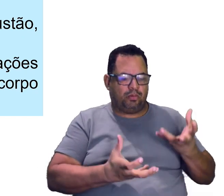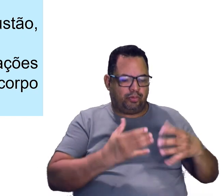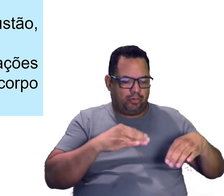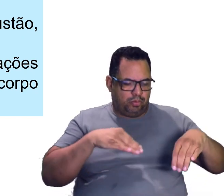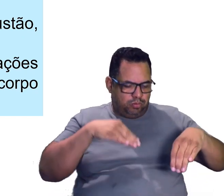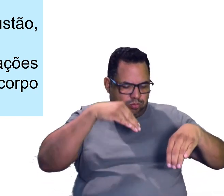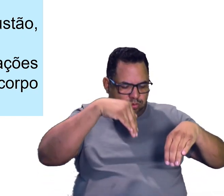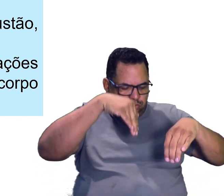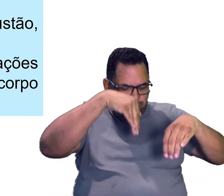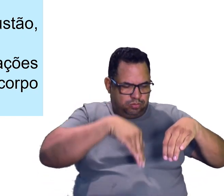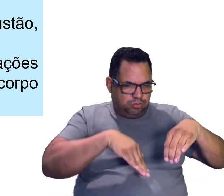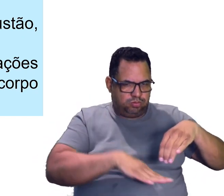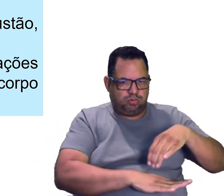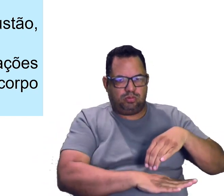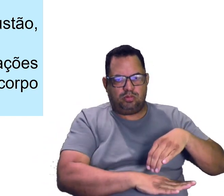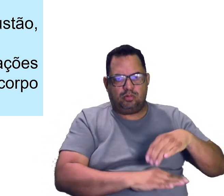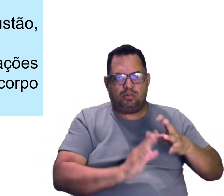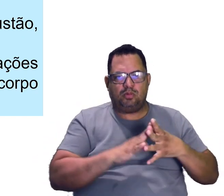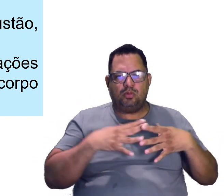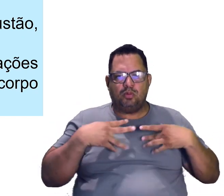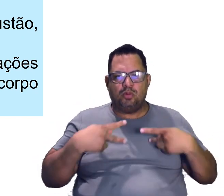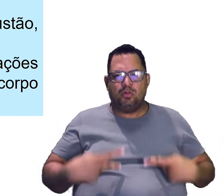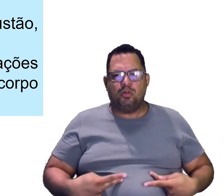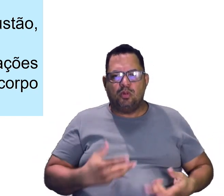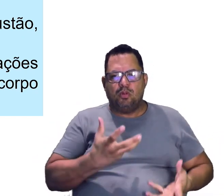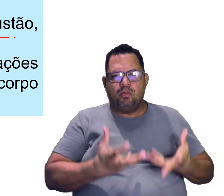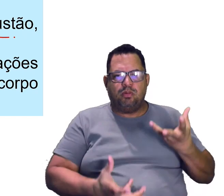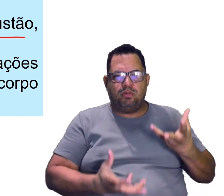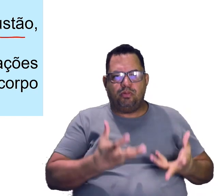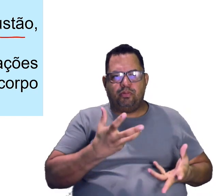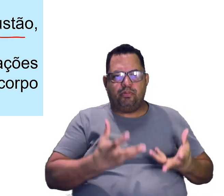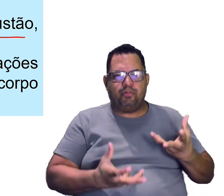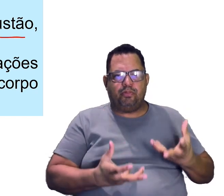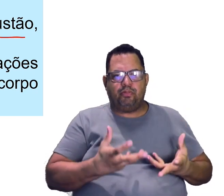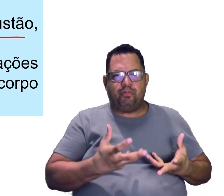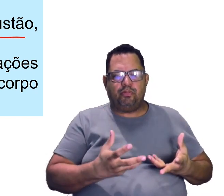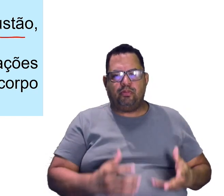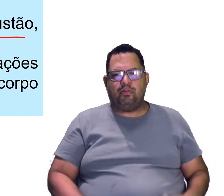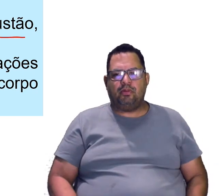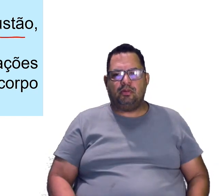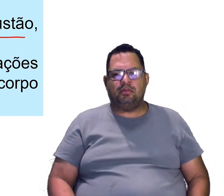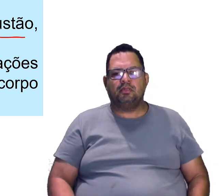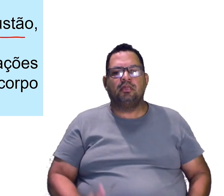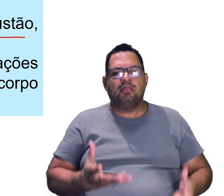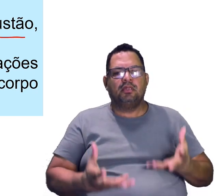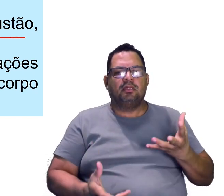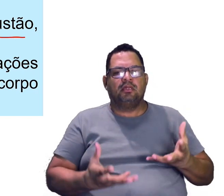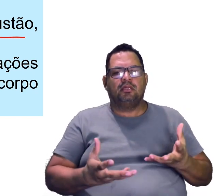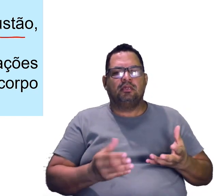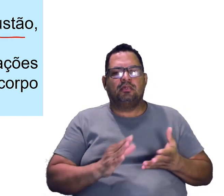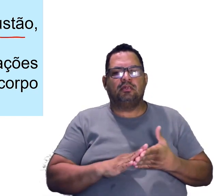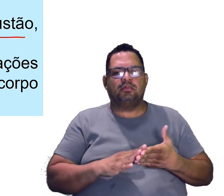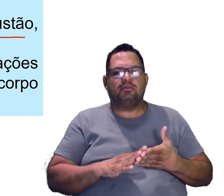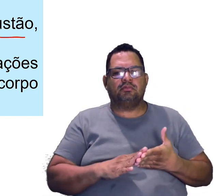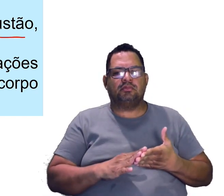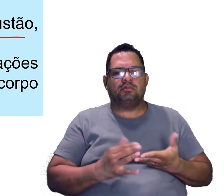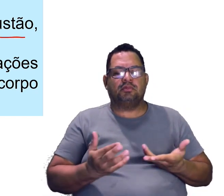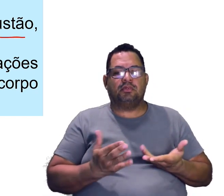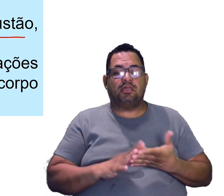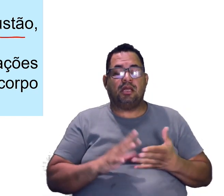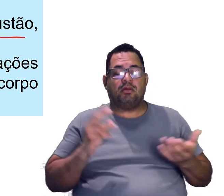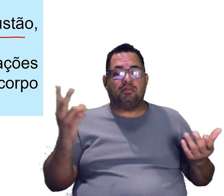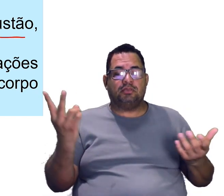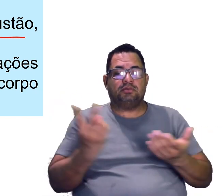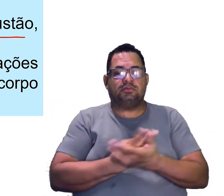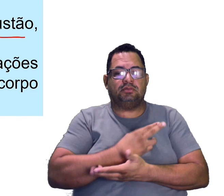cremada, aí seu corpo vai entrar em combustão, quer dizer, vai haver uma queima, e que nada mais é do que uma